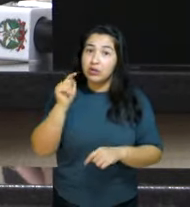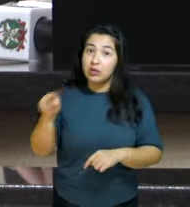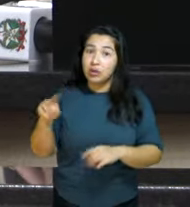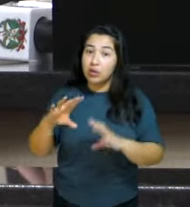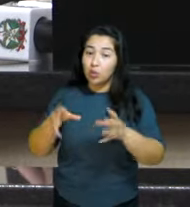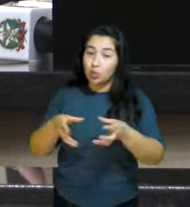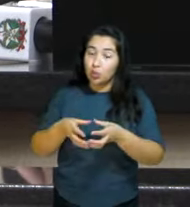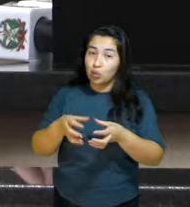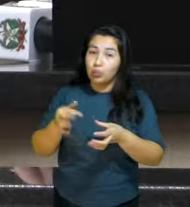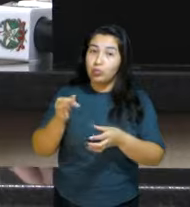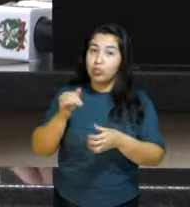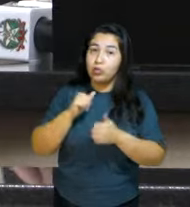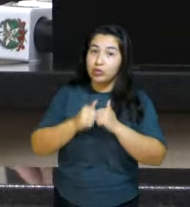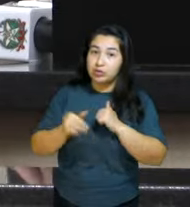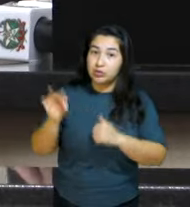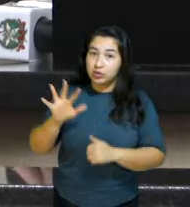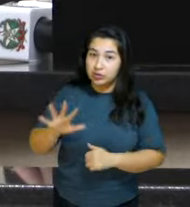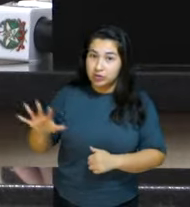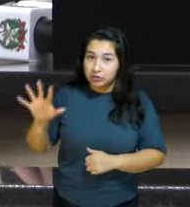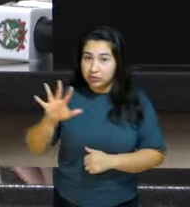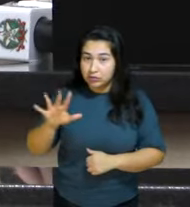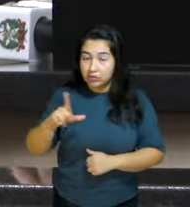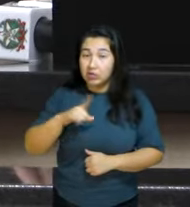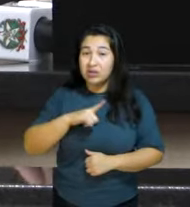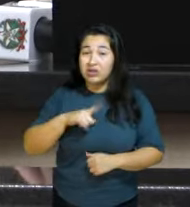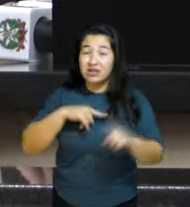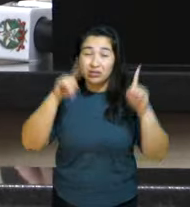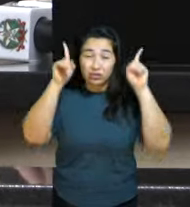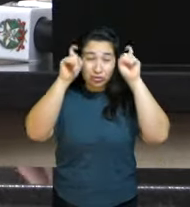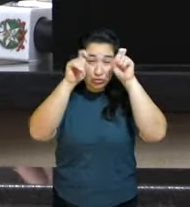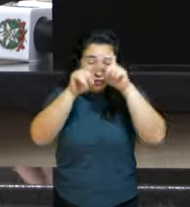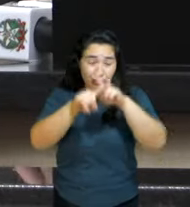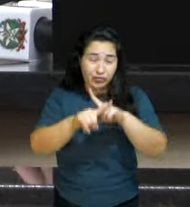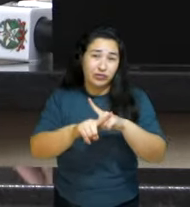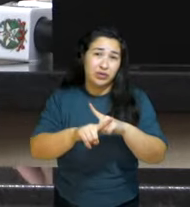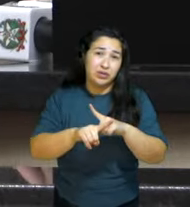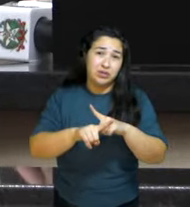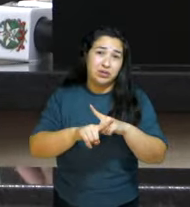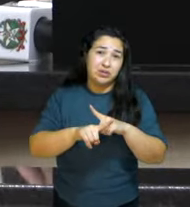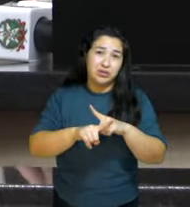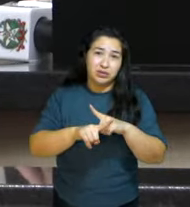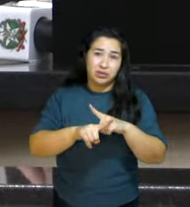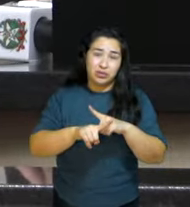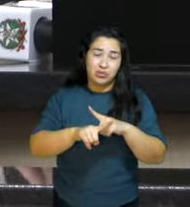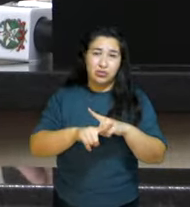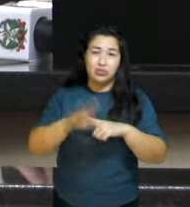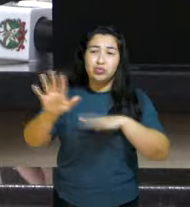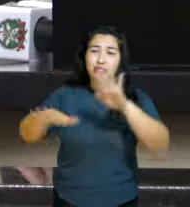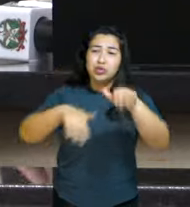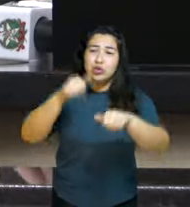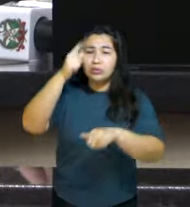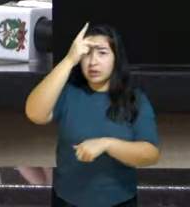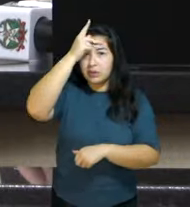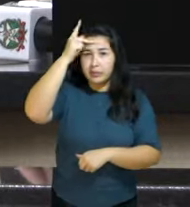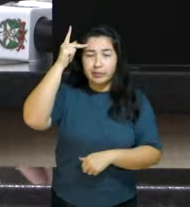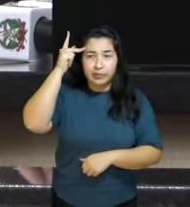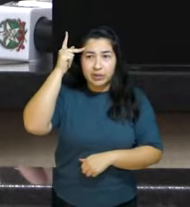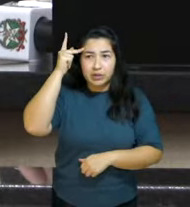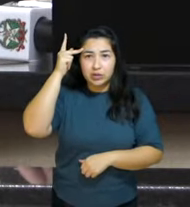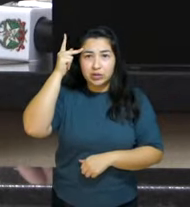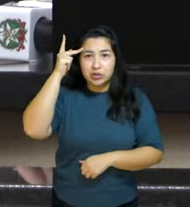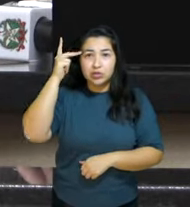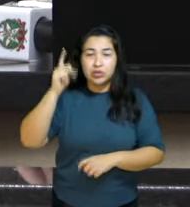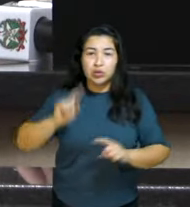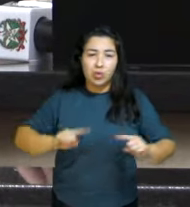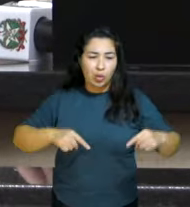tem dificuldades de uma estrutura de pessoal técnico para poder dar conta das competições que